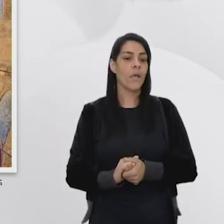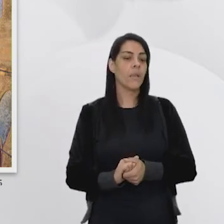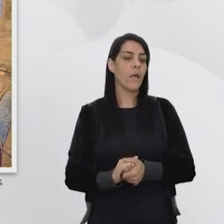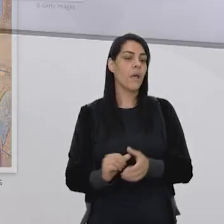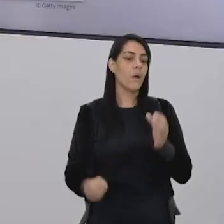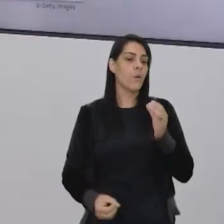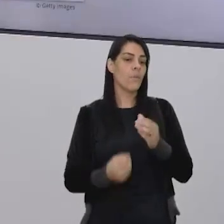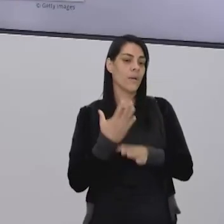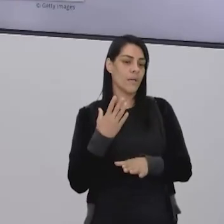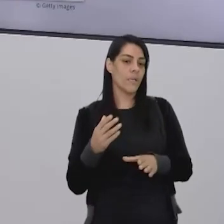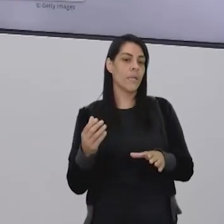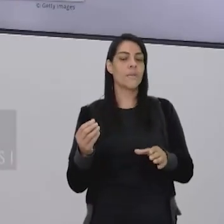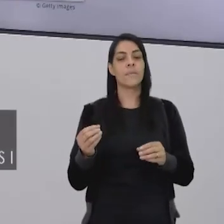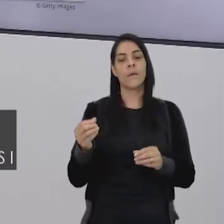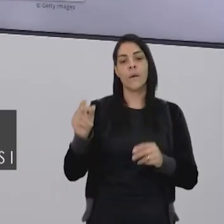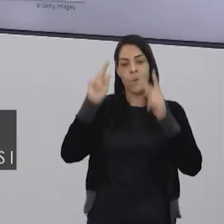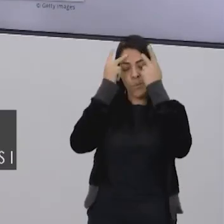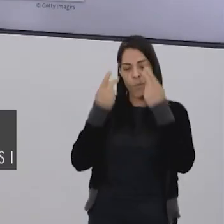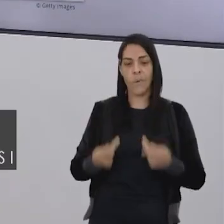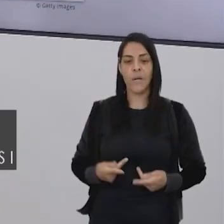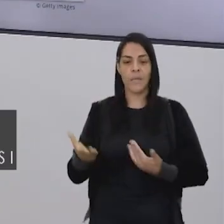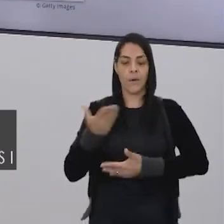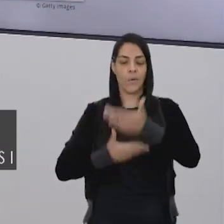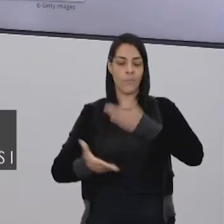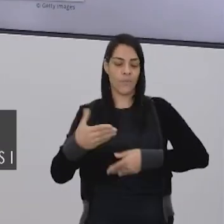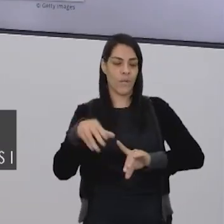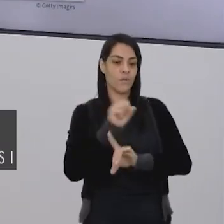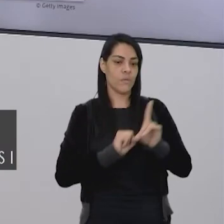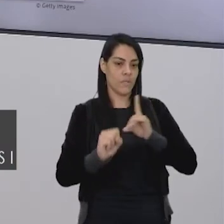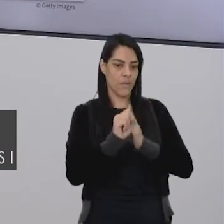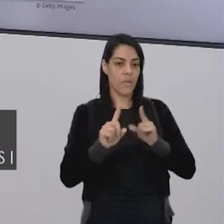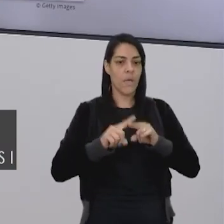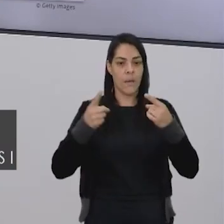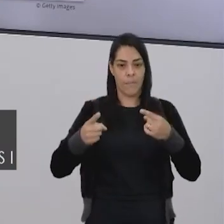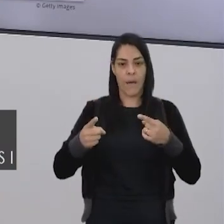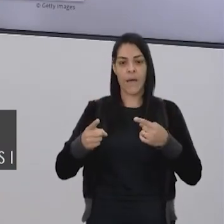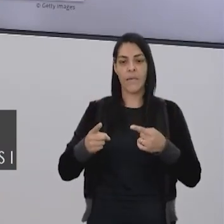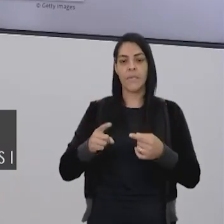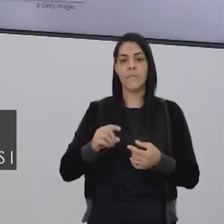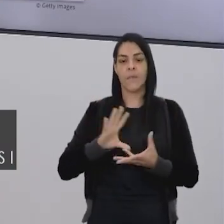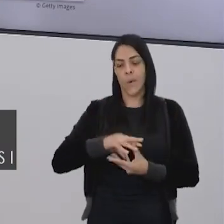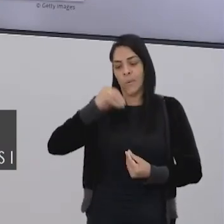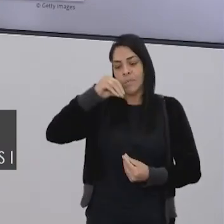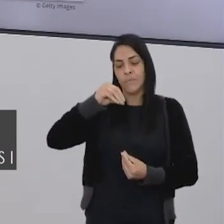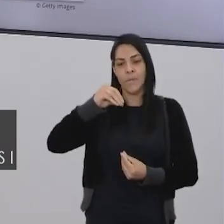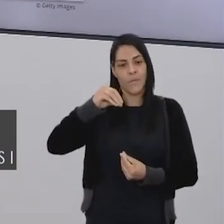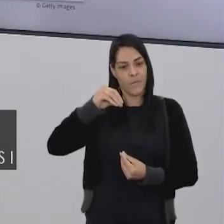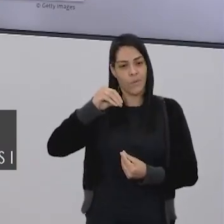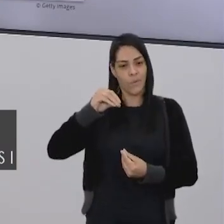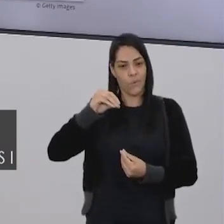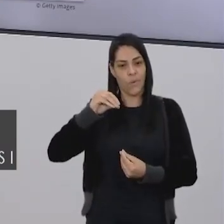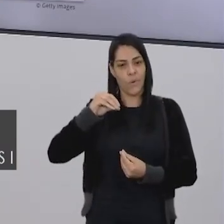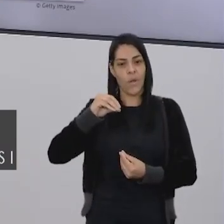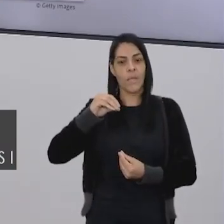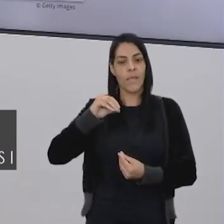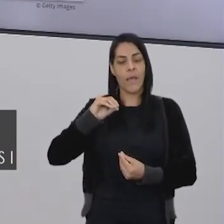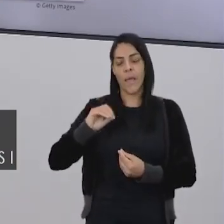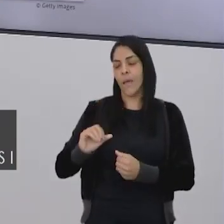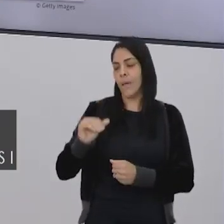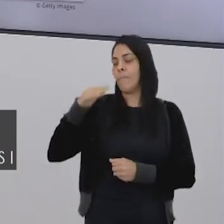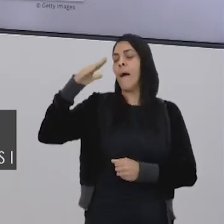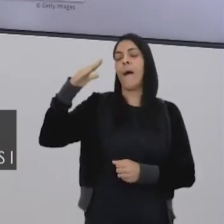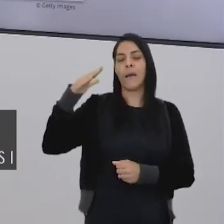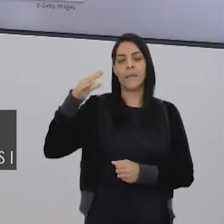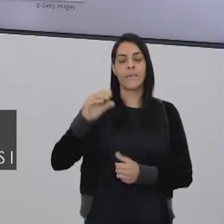compartilhada socialmente, mas como algo que eleva o seu espírito, não é algo tão recente assim.